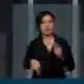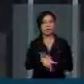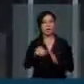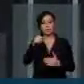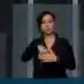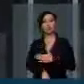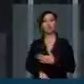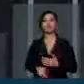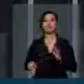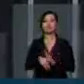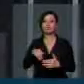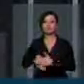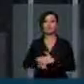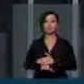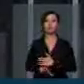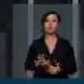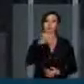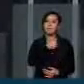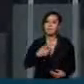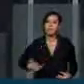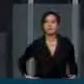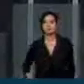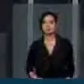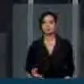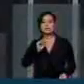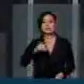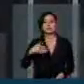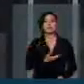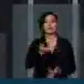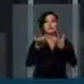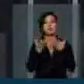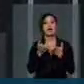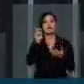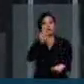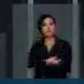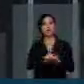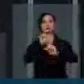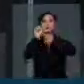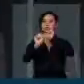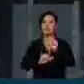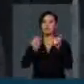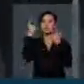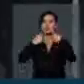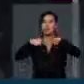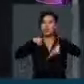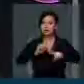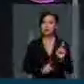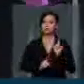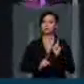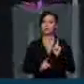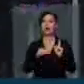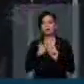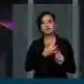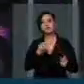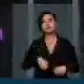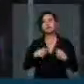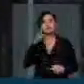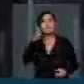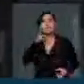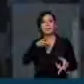quisermos mudança, se nós quisermos transformação, nós temos que inverter a prioridade. Então,